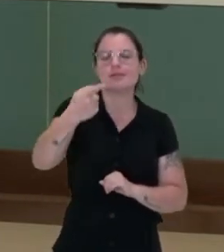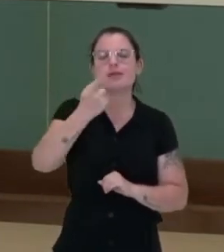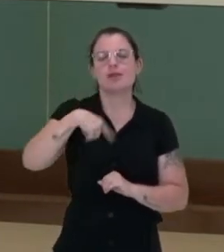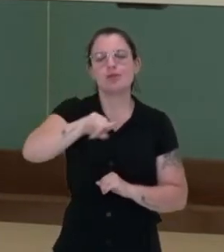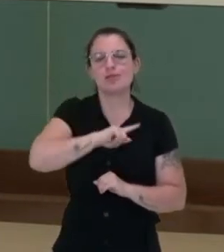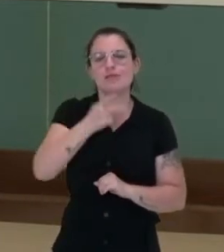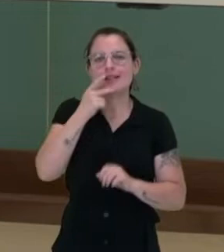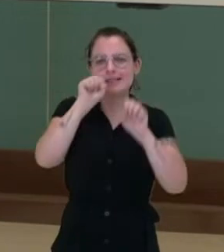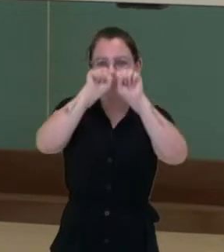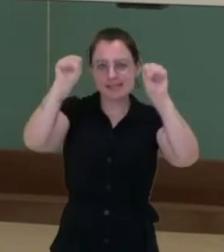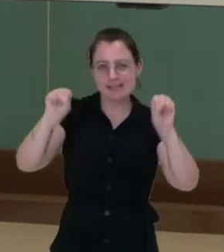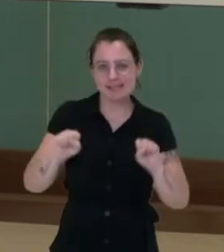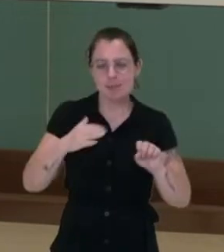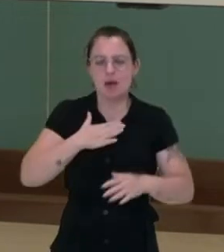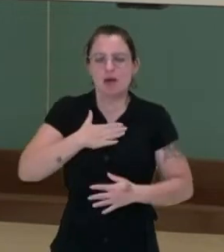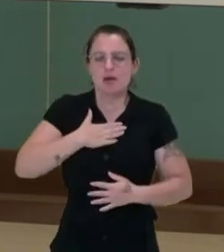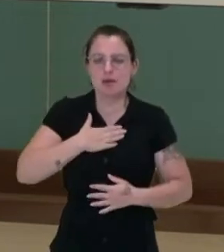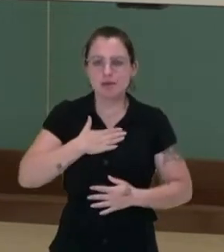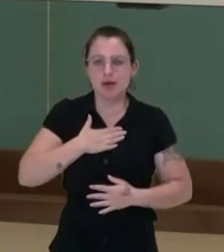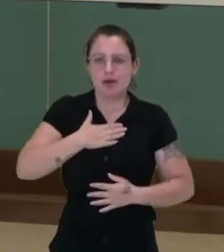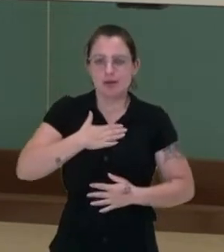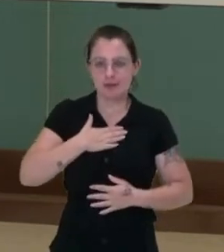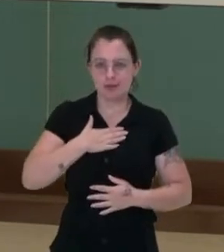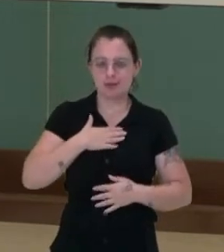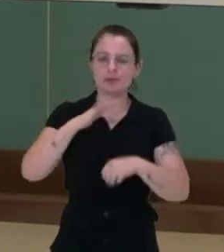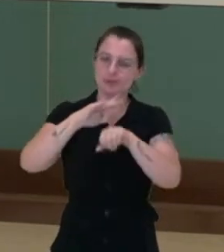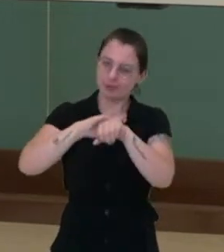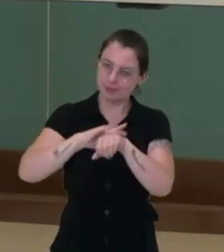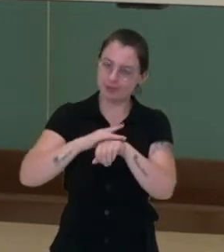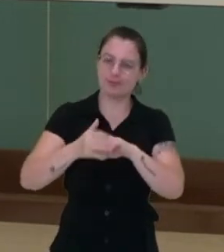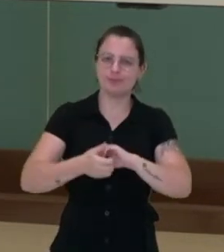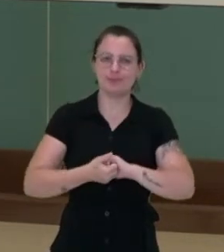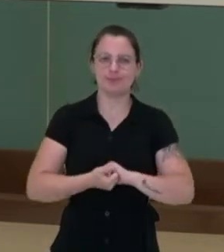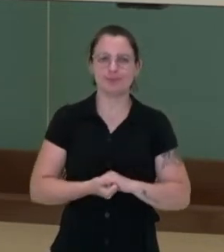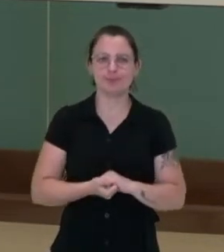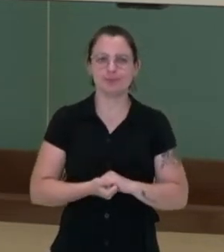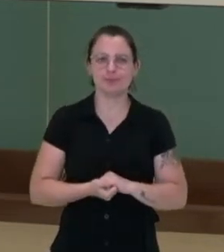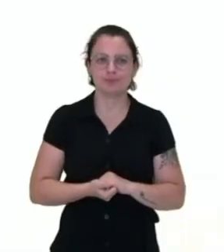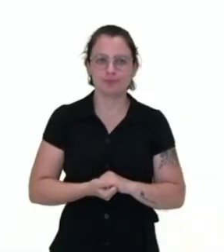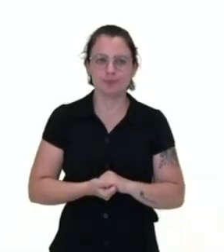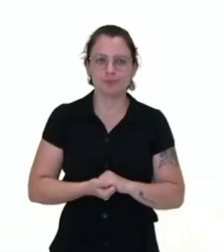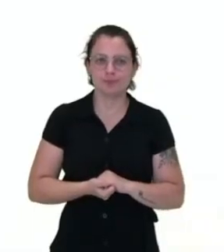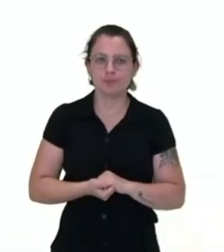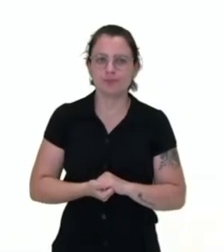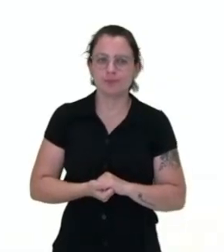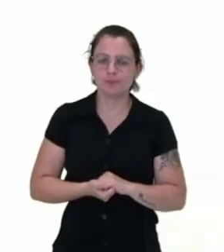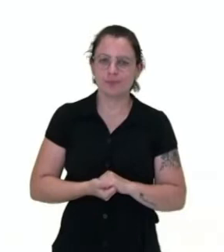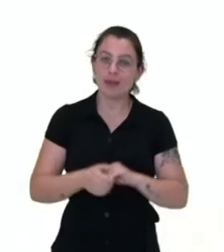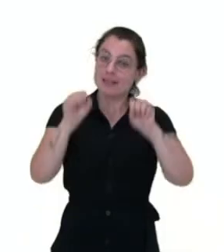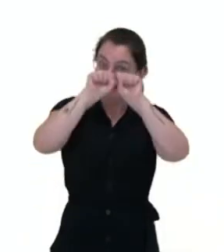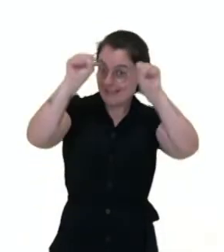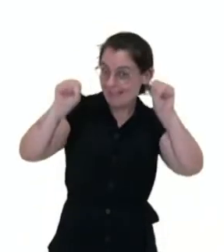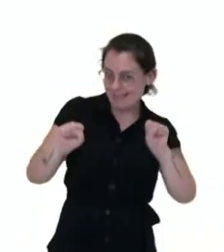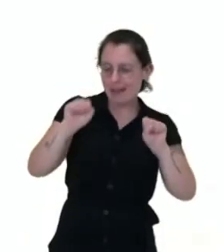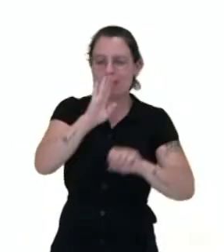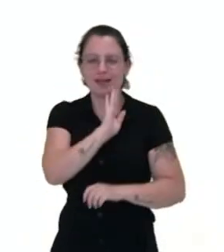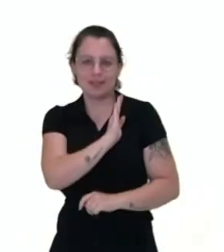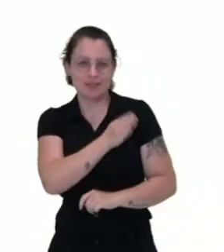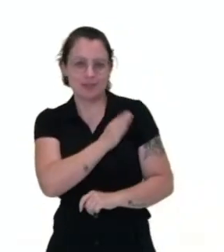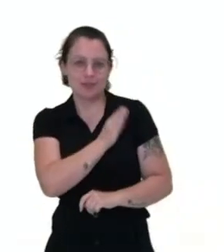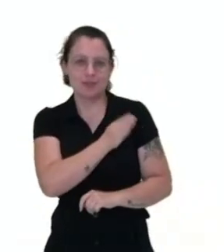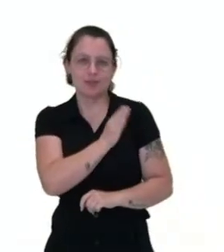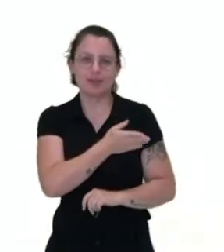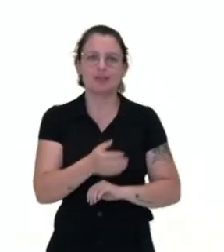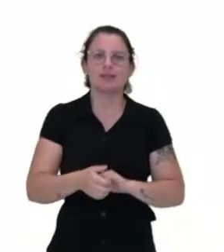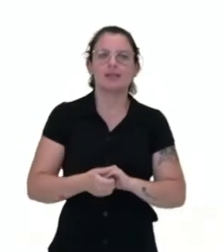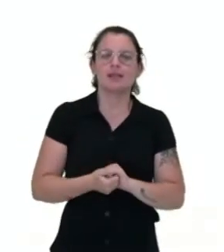sistema respiratório, associado na maior parte aos pulmões. Então, o sistema cardiovascular